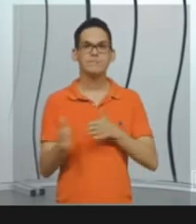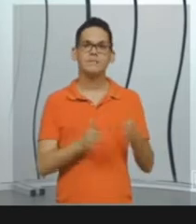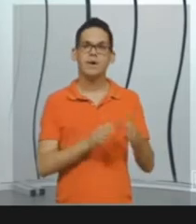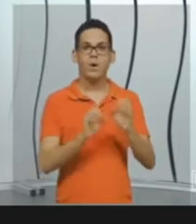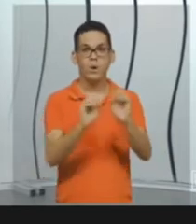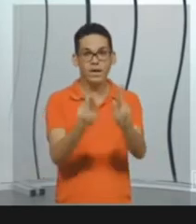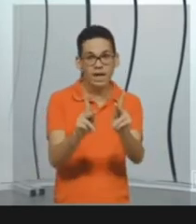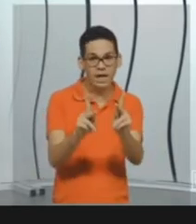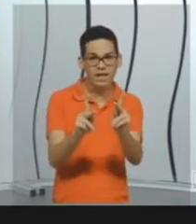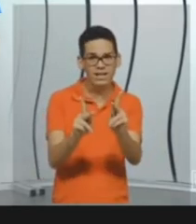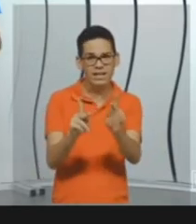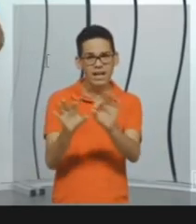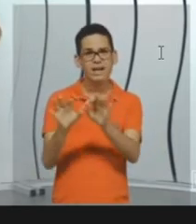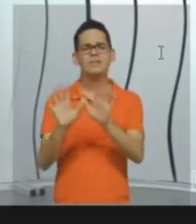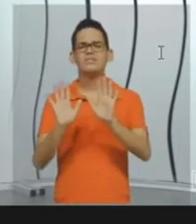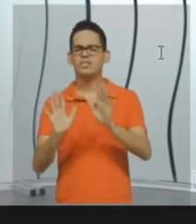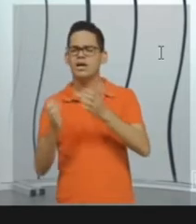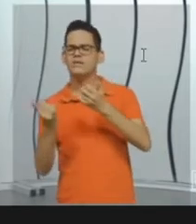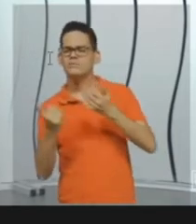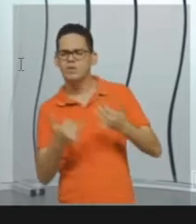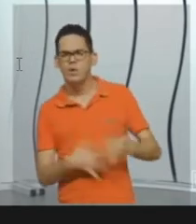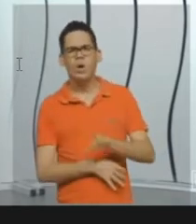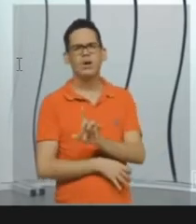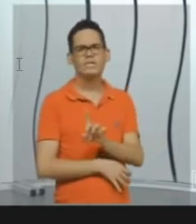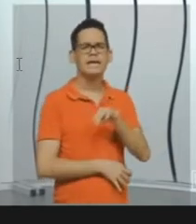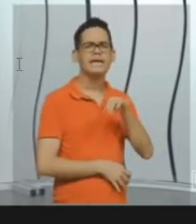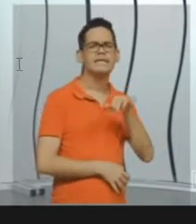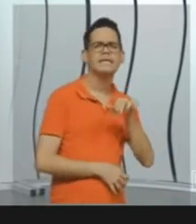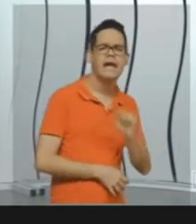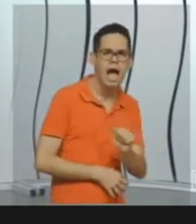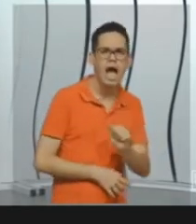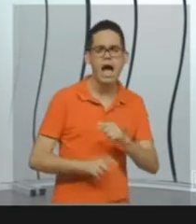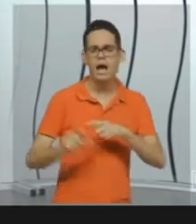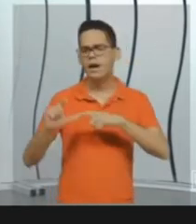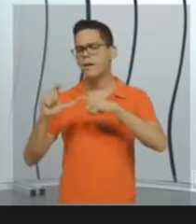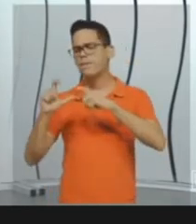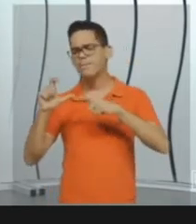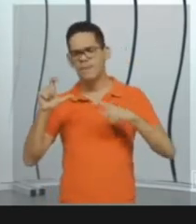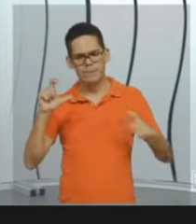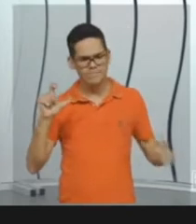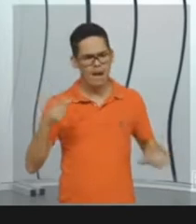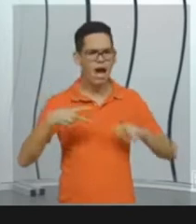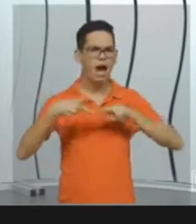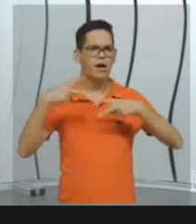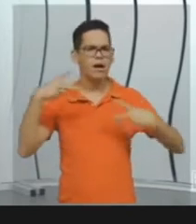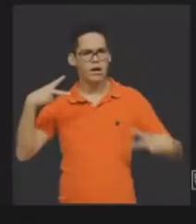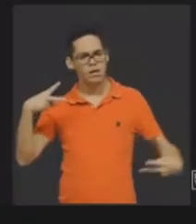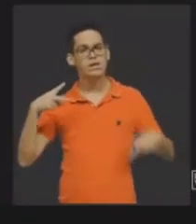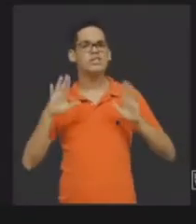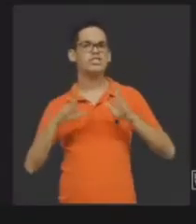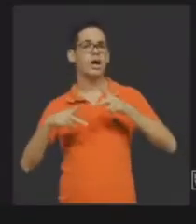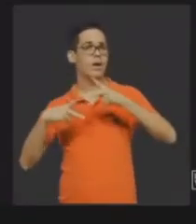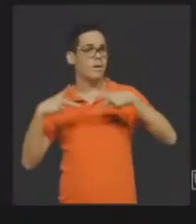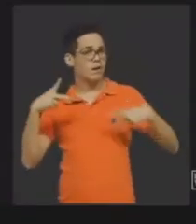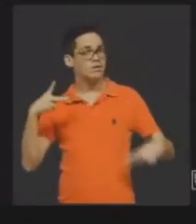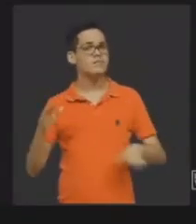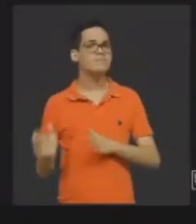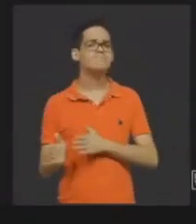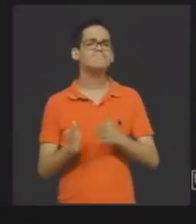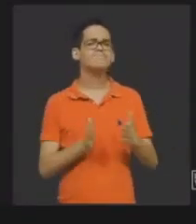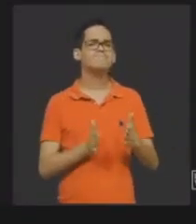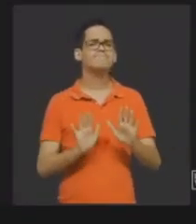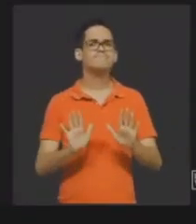Ok, falamos bastante de DNA, vimos até que o DNA tem umas regiões que codificam proteínas, que chamamos de gene. Agora vamos ver o que é o